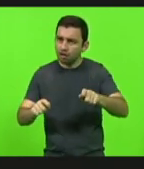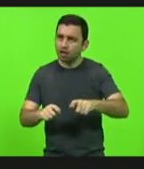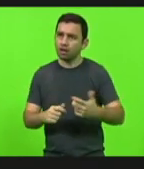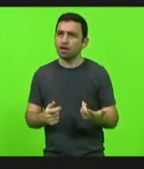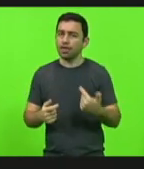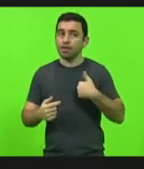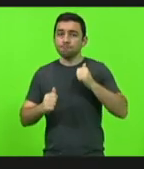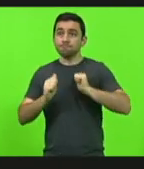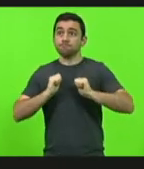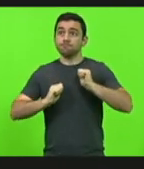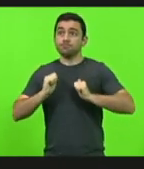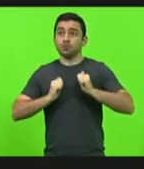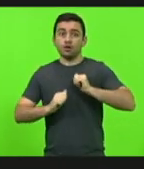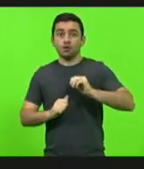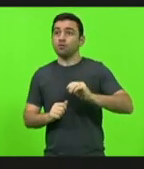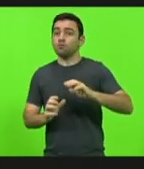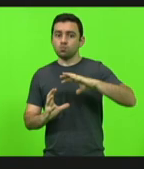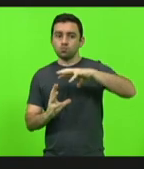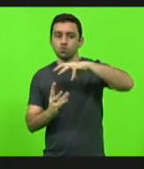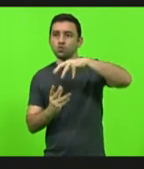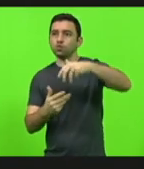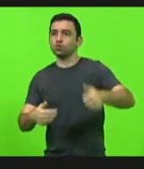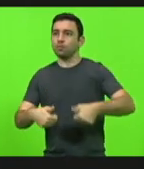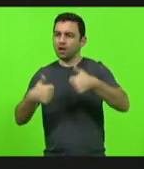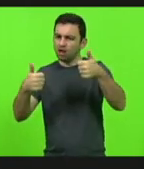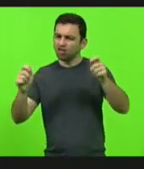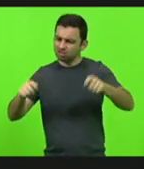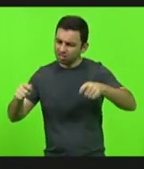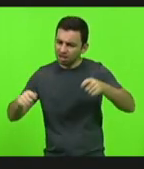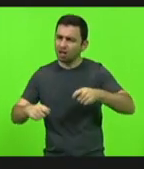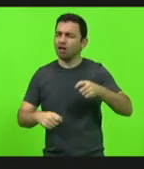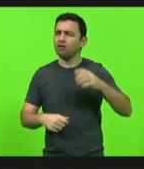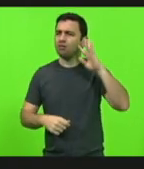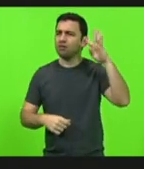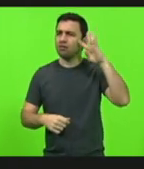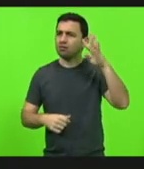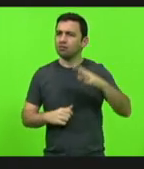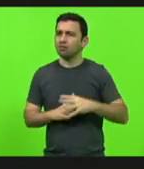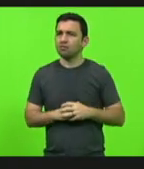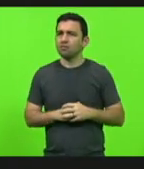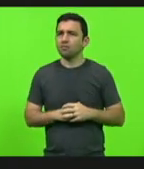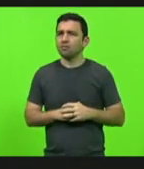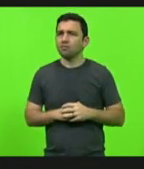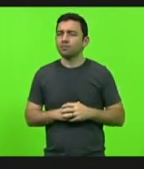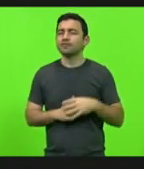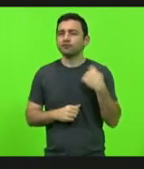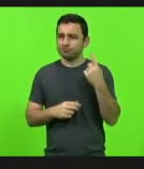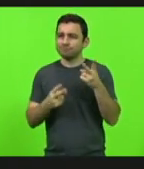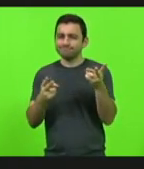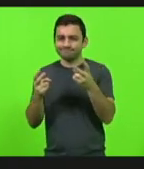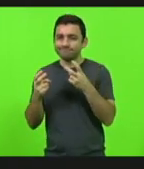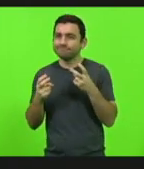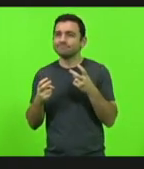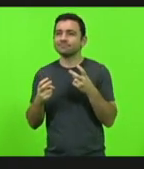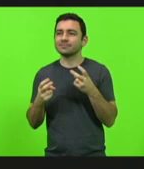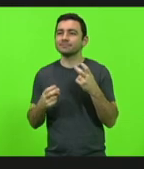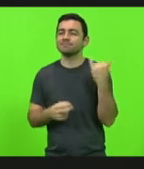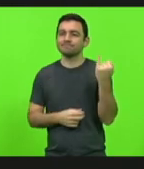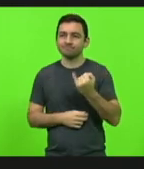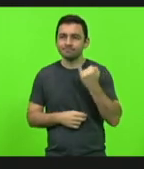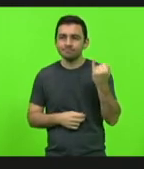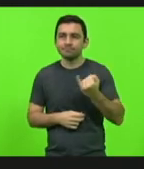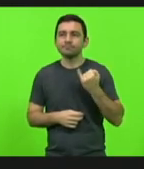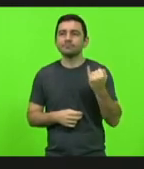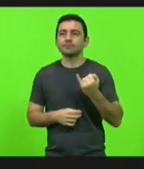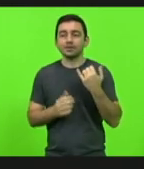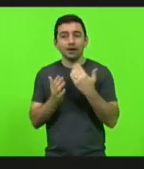esperança de ter um mundo melhor Então nesse sentido né a gente percebe assim o quanto é